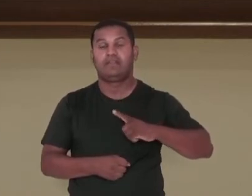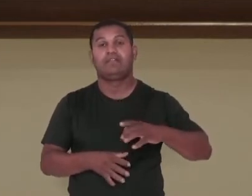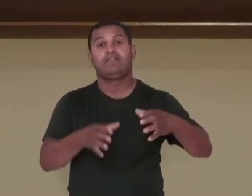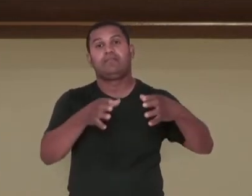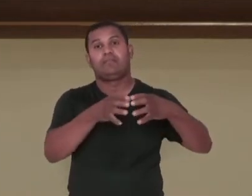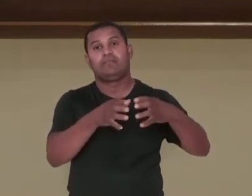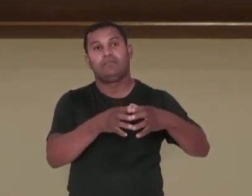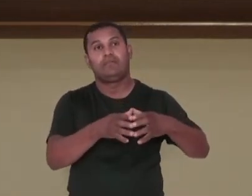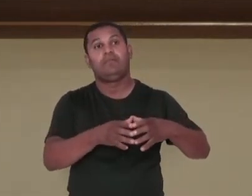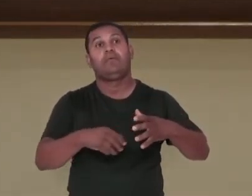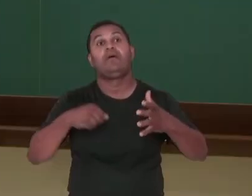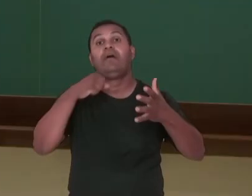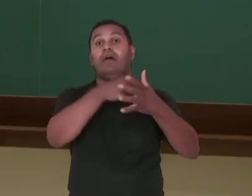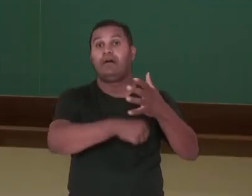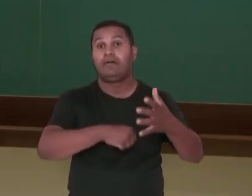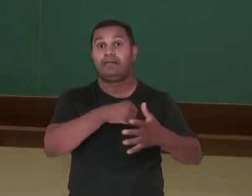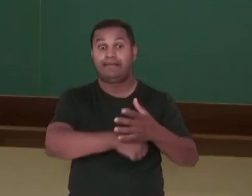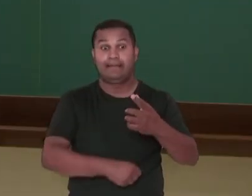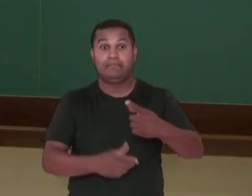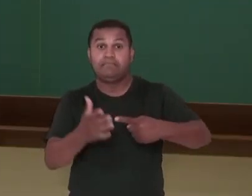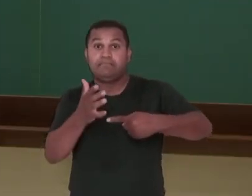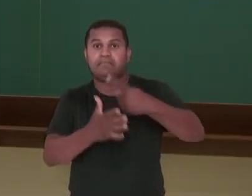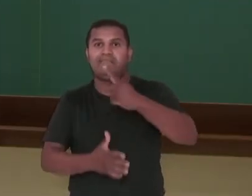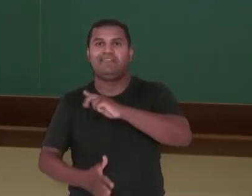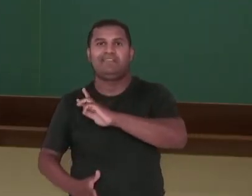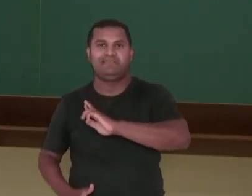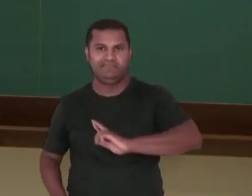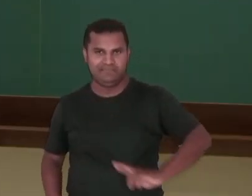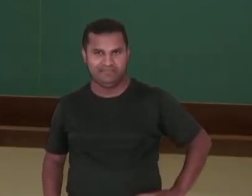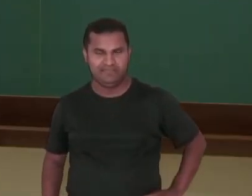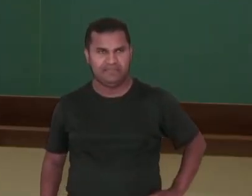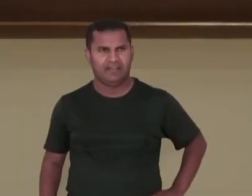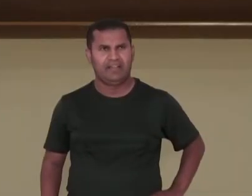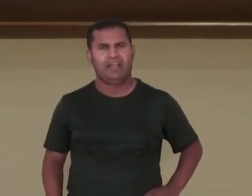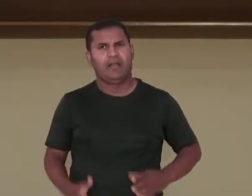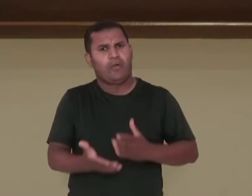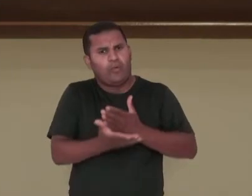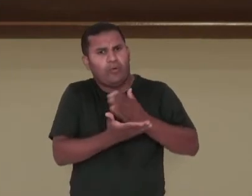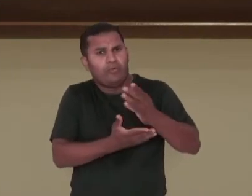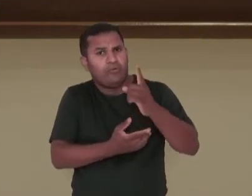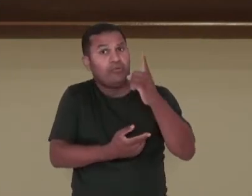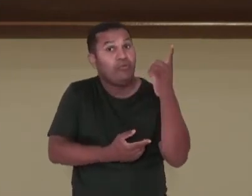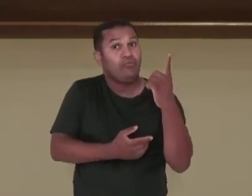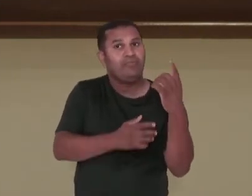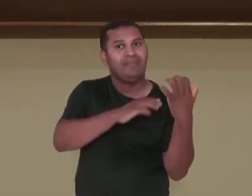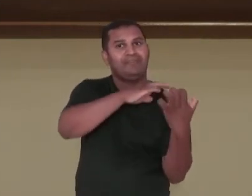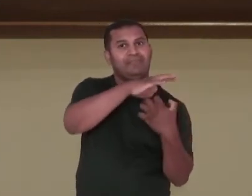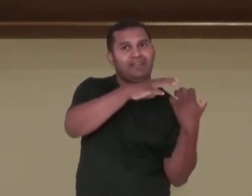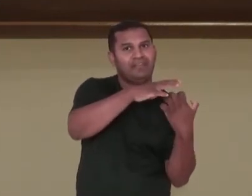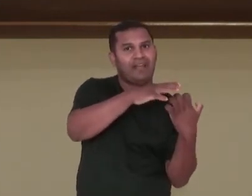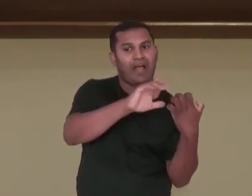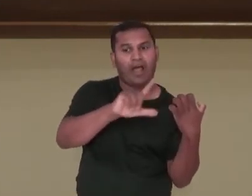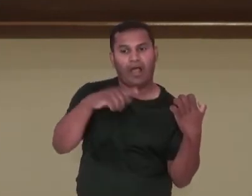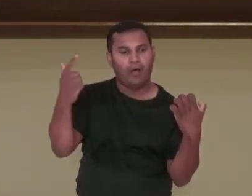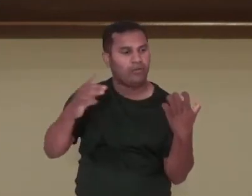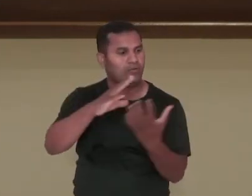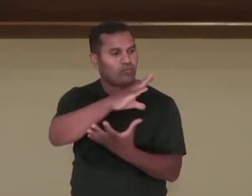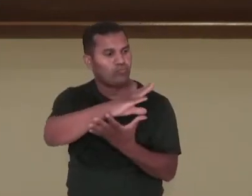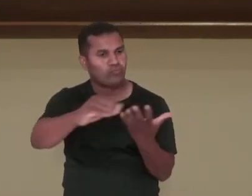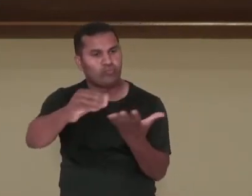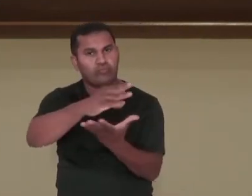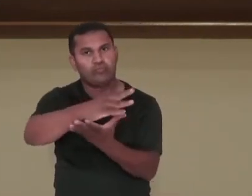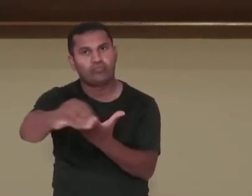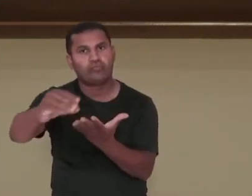fábricas e logo se espalhou por várias outras. Bom, aqui a gente tem uma imagem dos trabalhadores que interromperam o seu trabalho